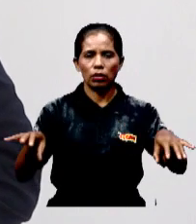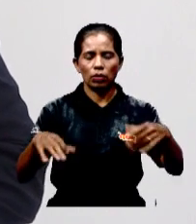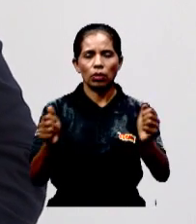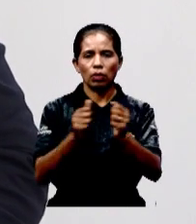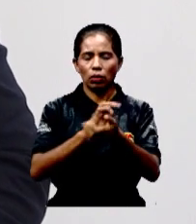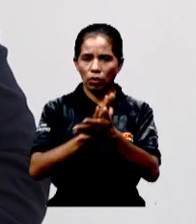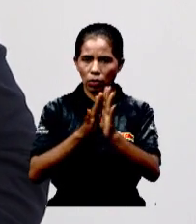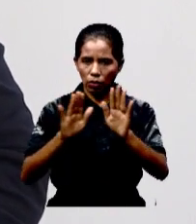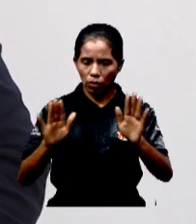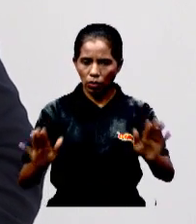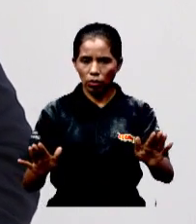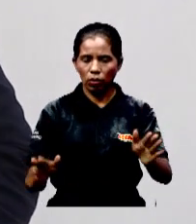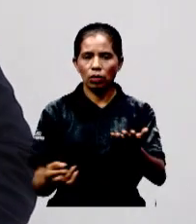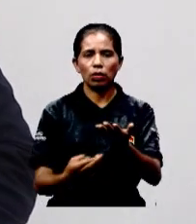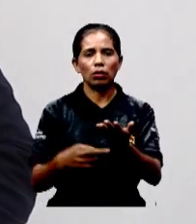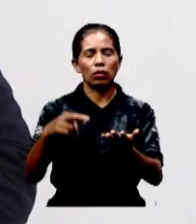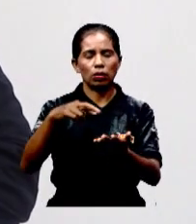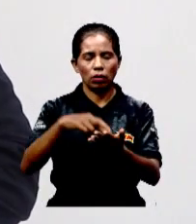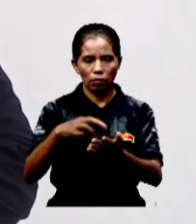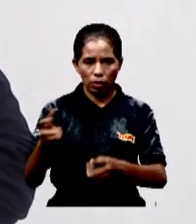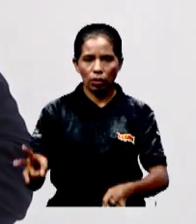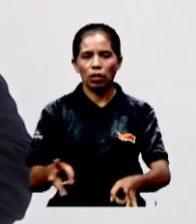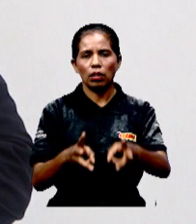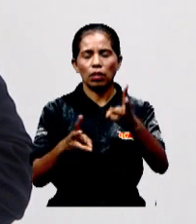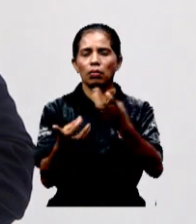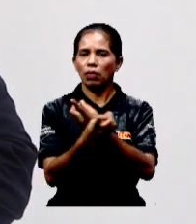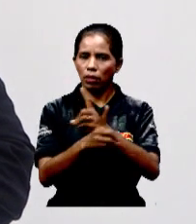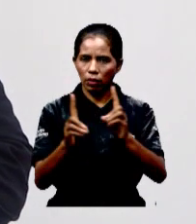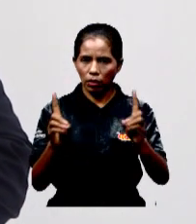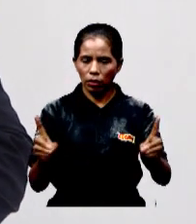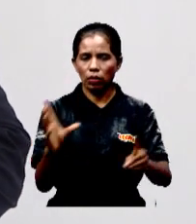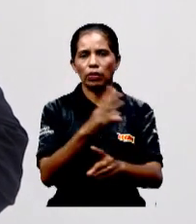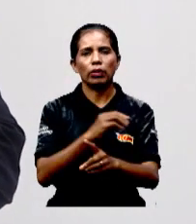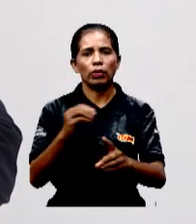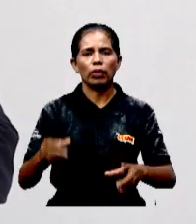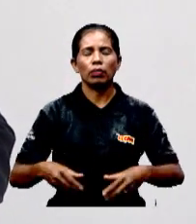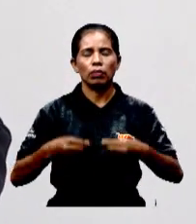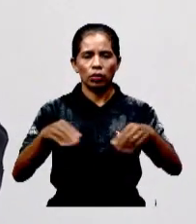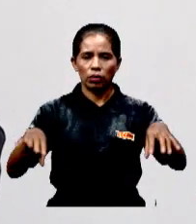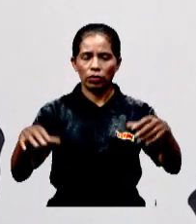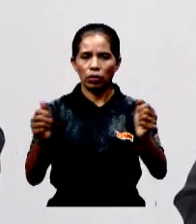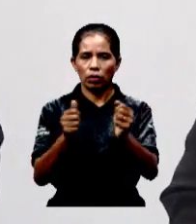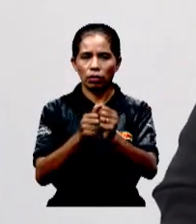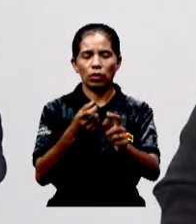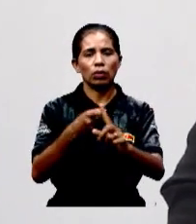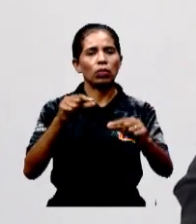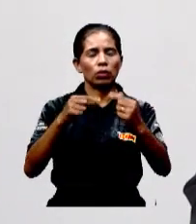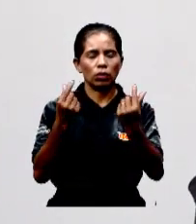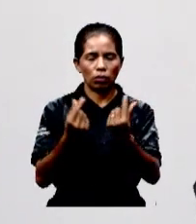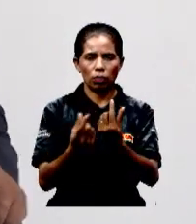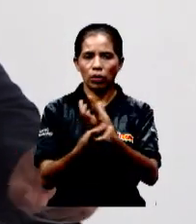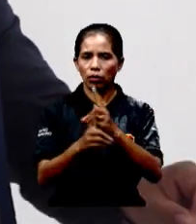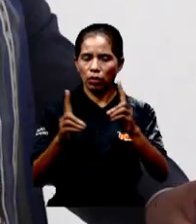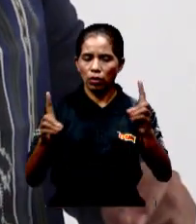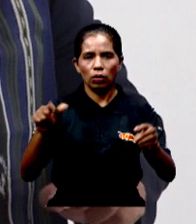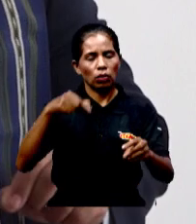o restaura Birmania, né, dá-la democracia, nós esforço com o movimento pró-democracia, governo